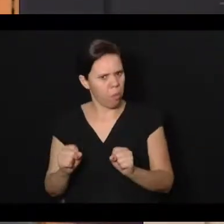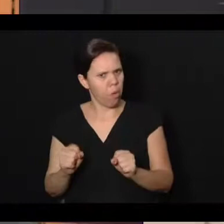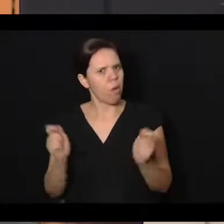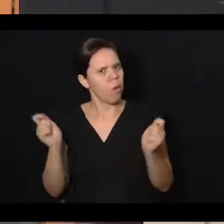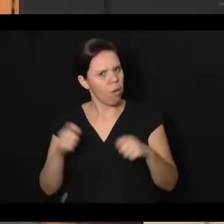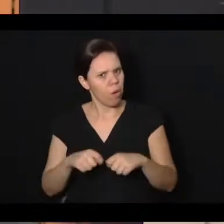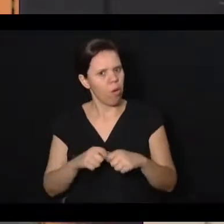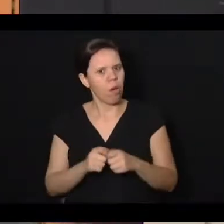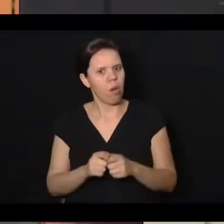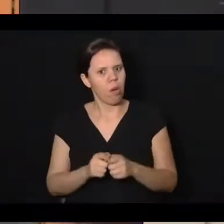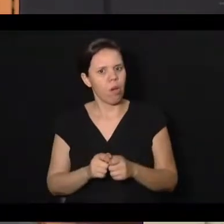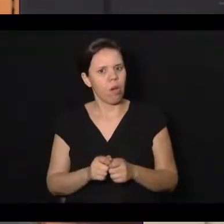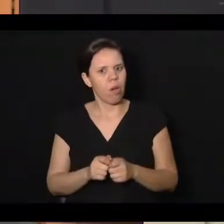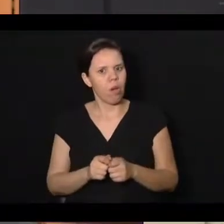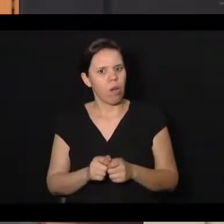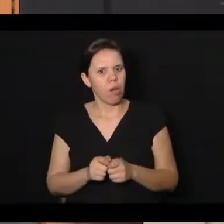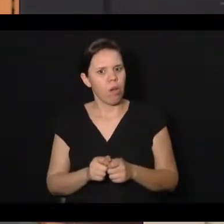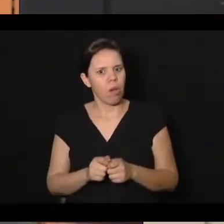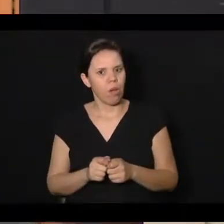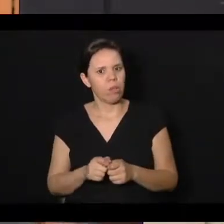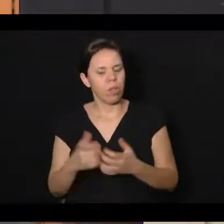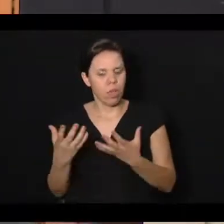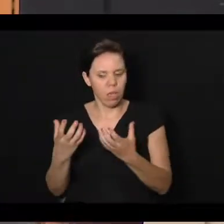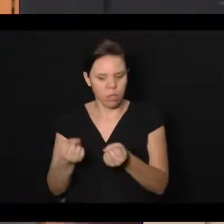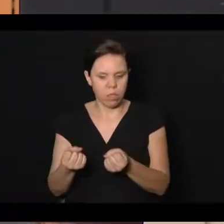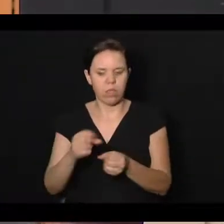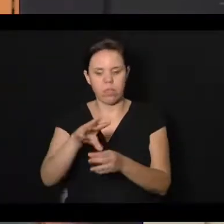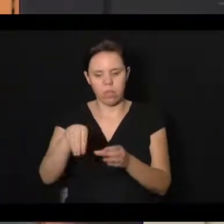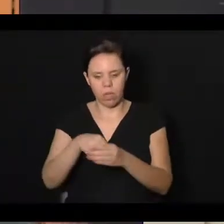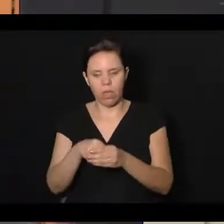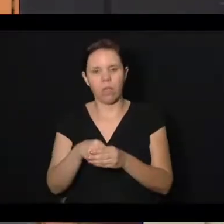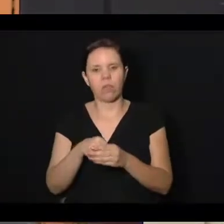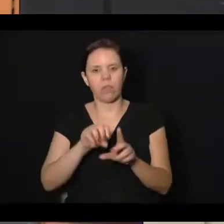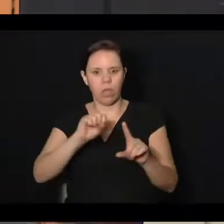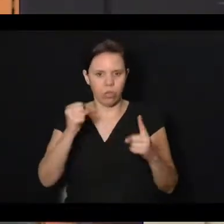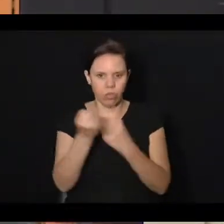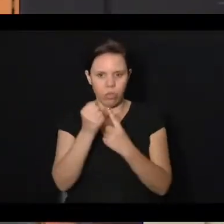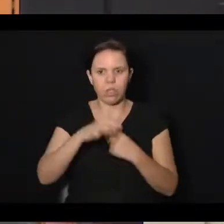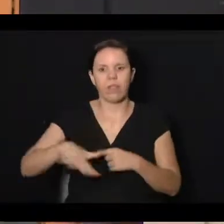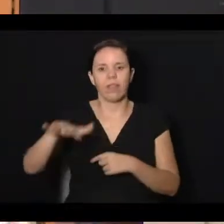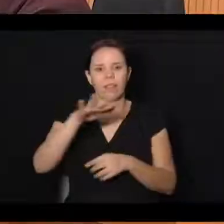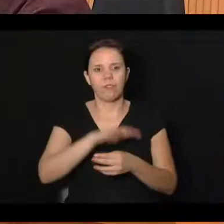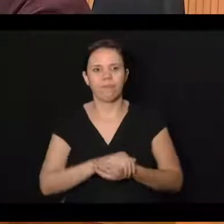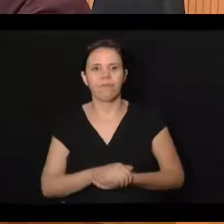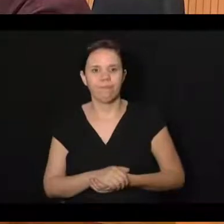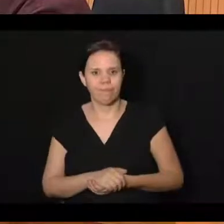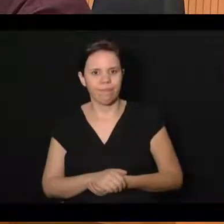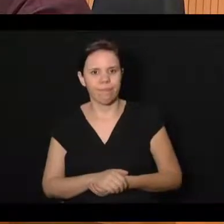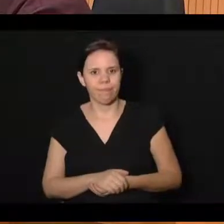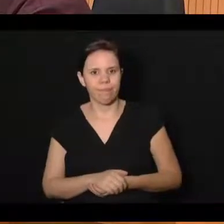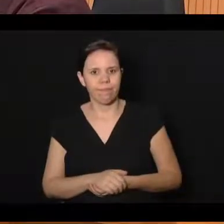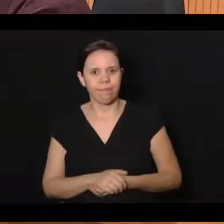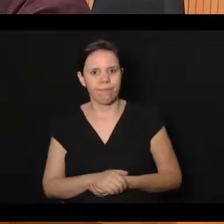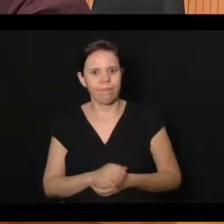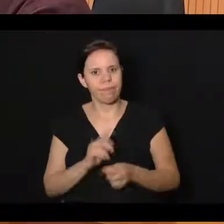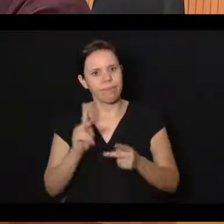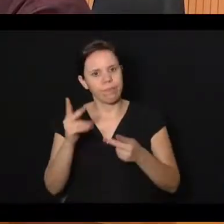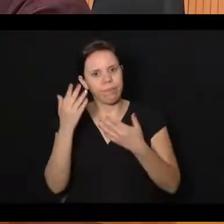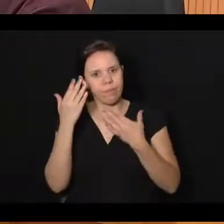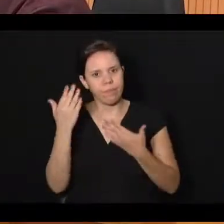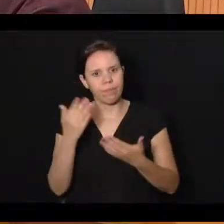e taz e ren sendo inserido na sociedade ok dizer que